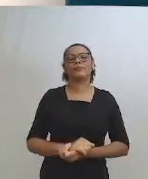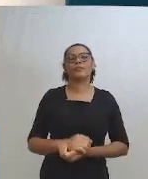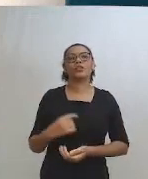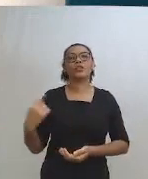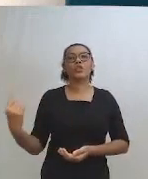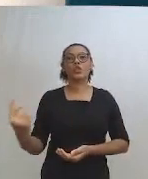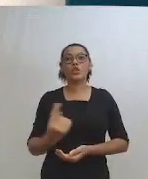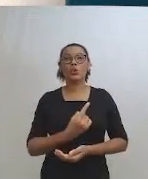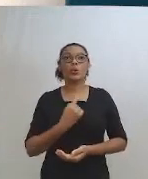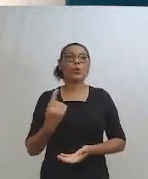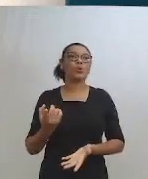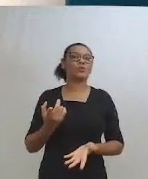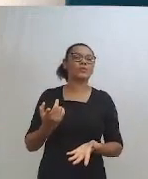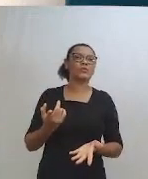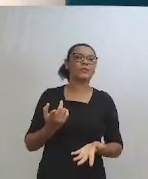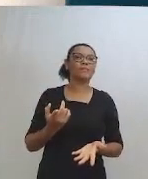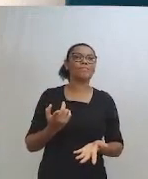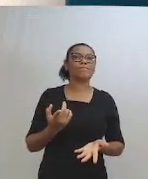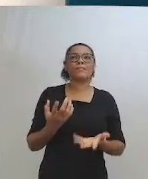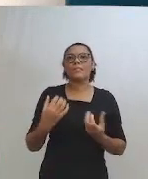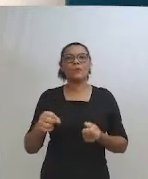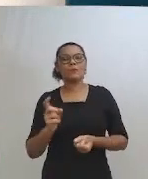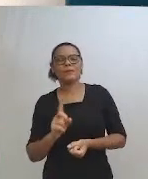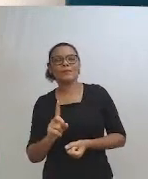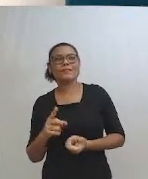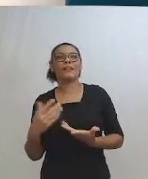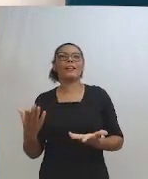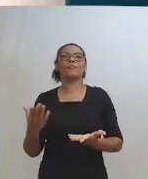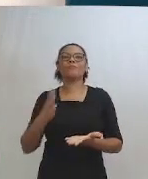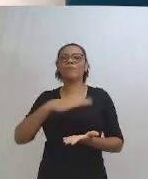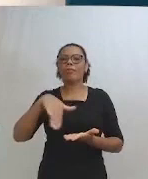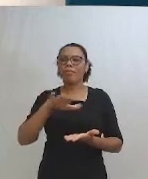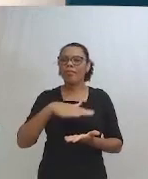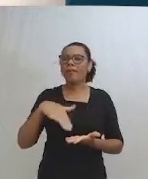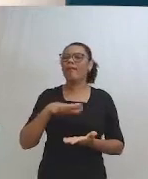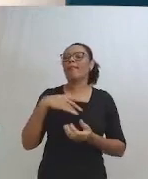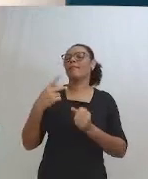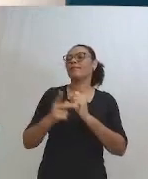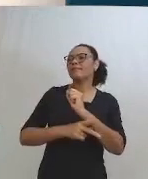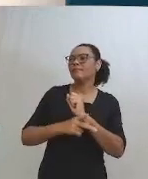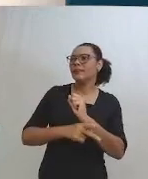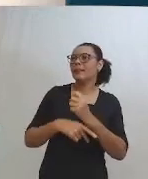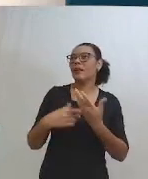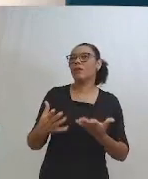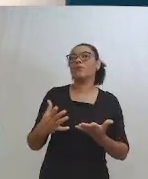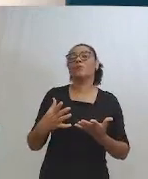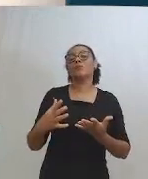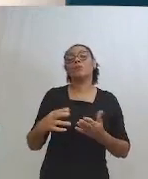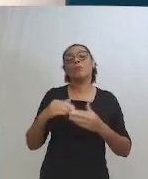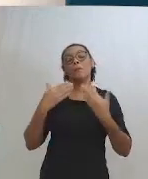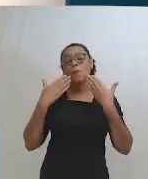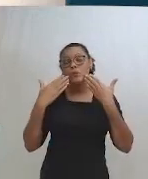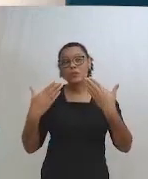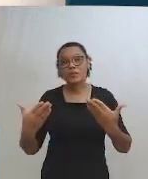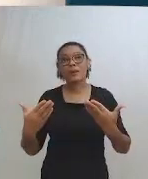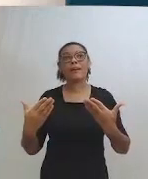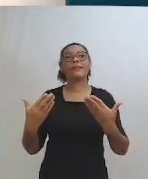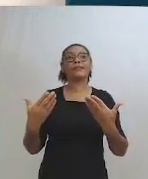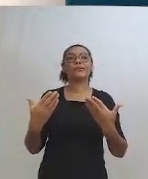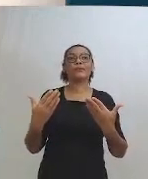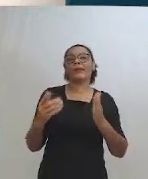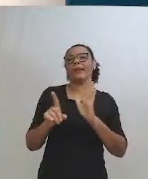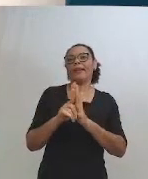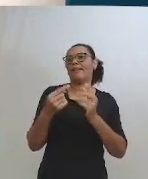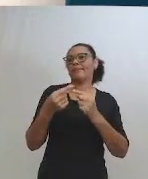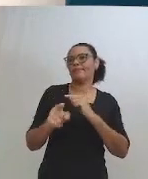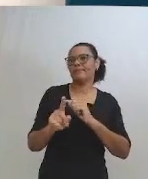no campo da perseguição penal, invocando as ilegalidades perpetradas ainda na fase